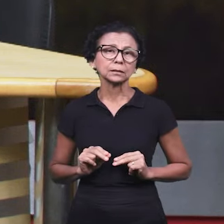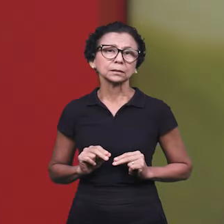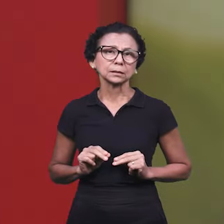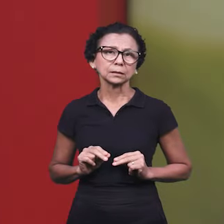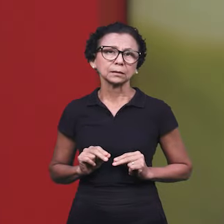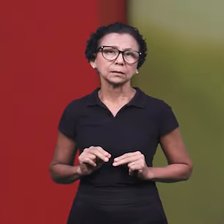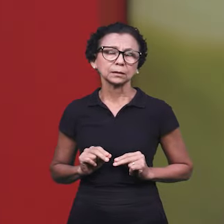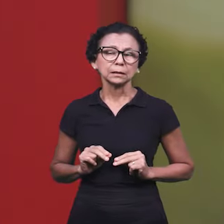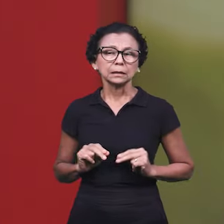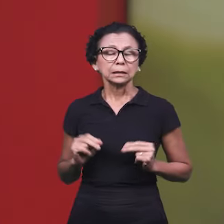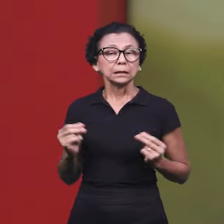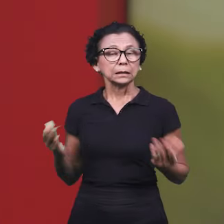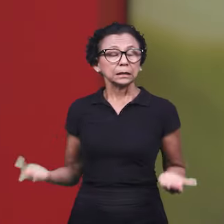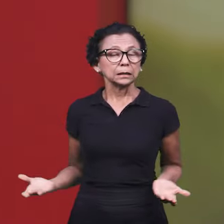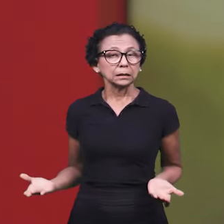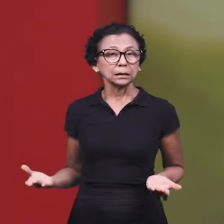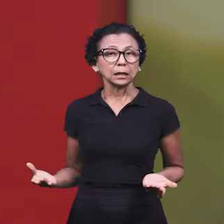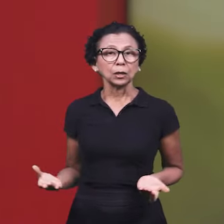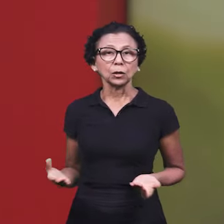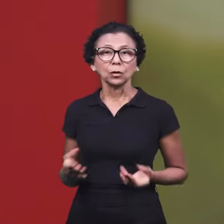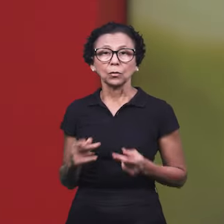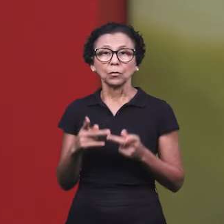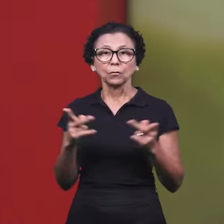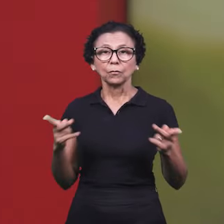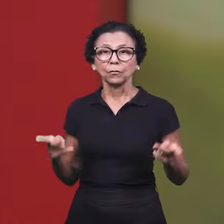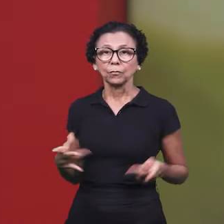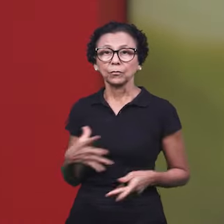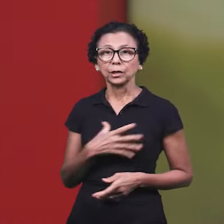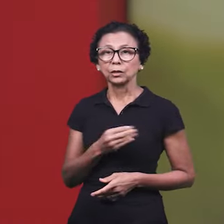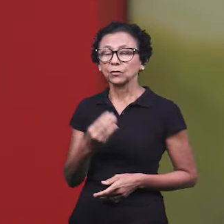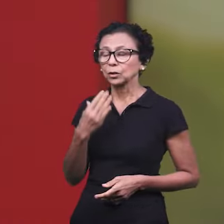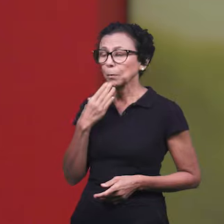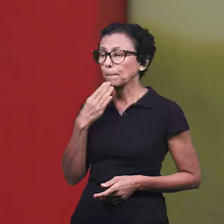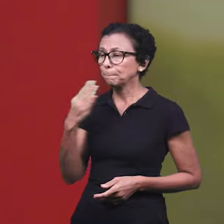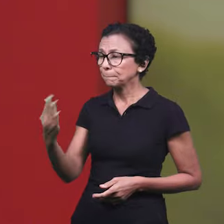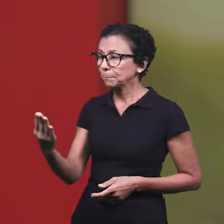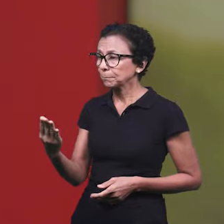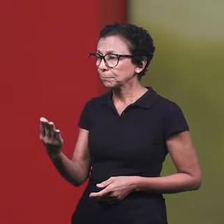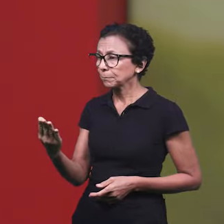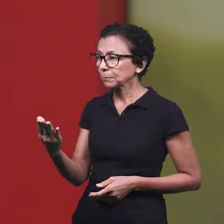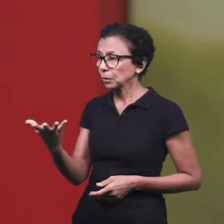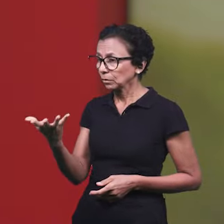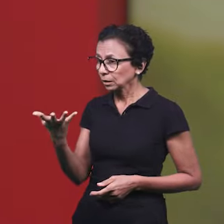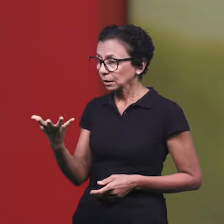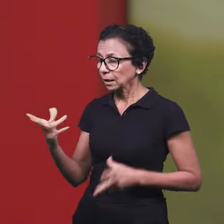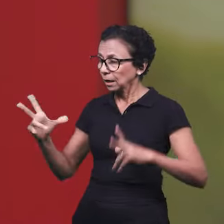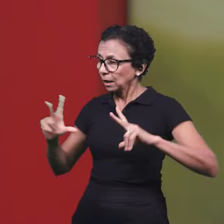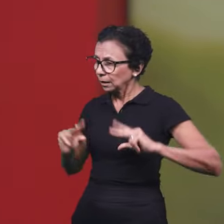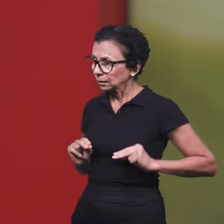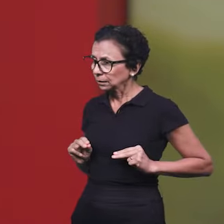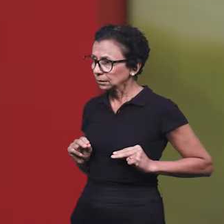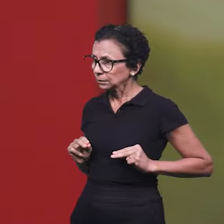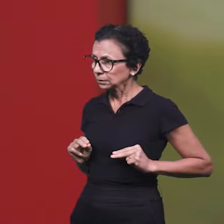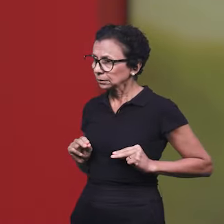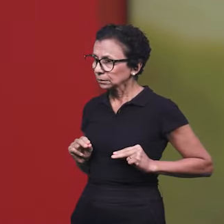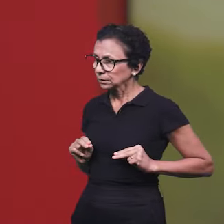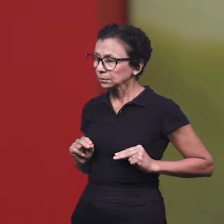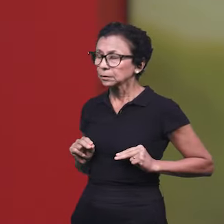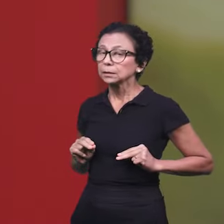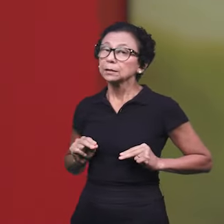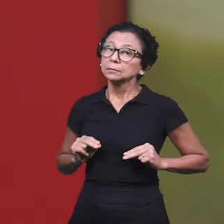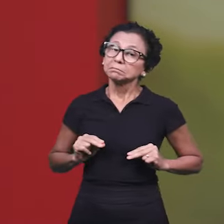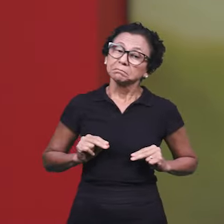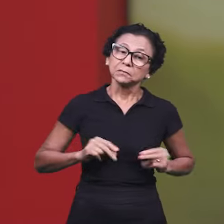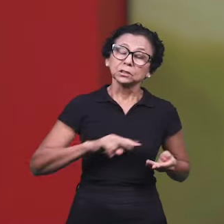rompe porque ele fala assim quando ele fala eu quero a minha herança Ele tá dizendo a seguinte o pai para mim